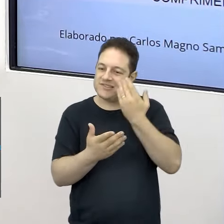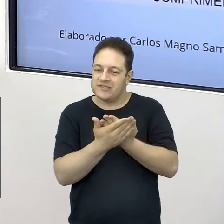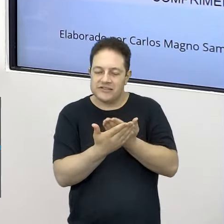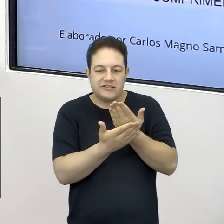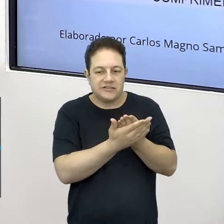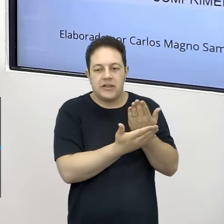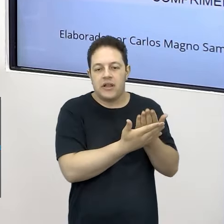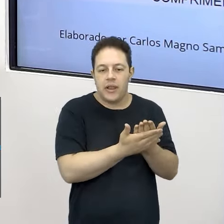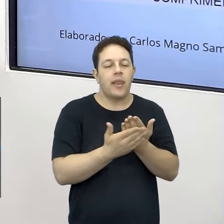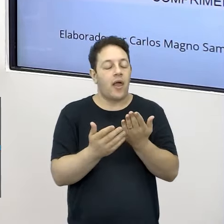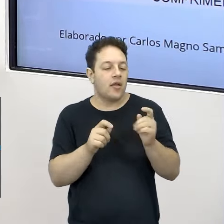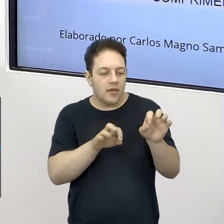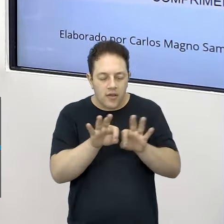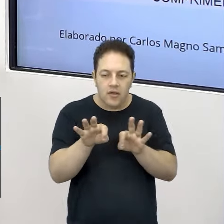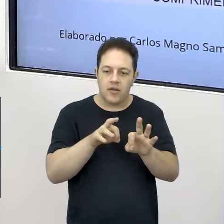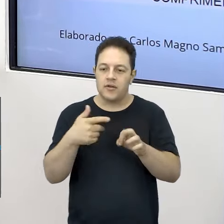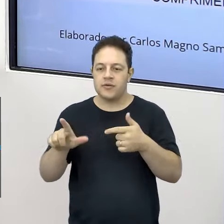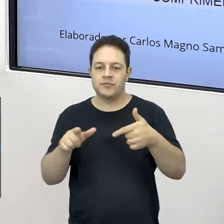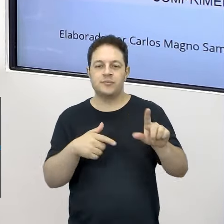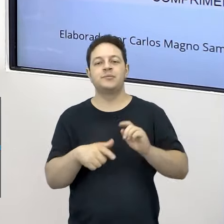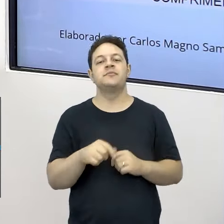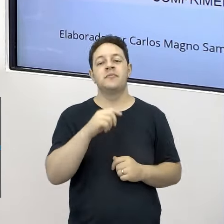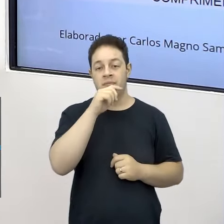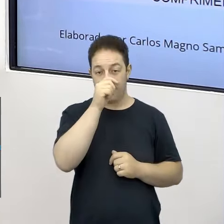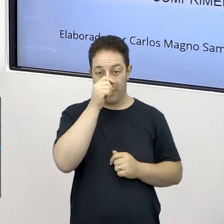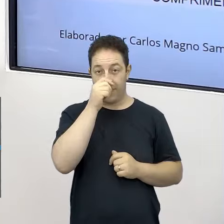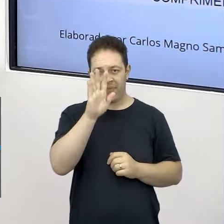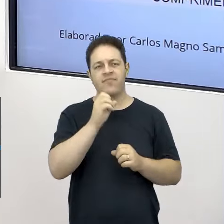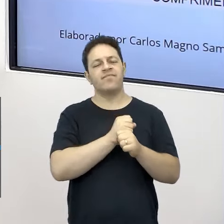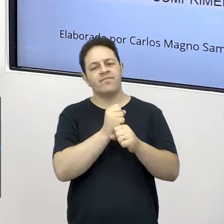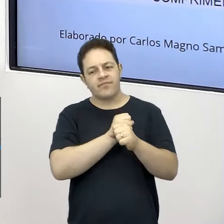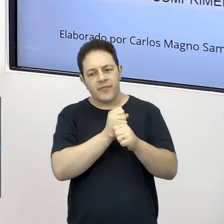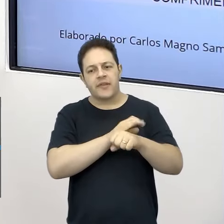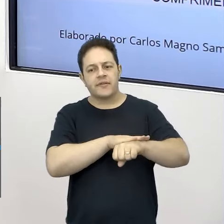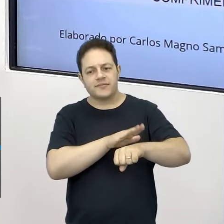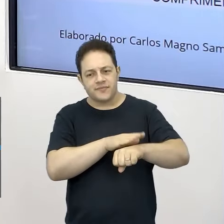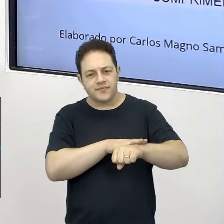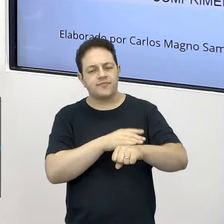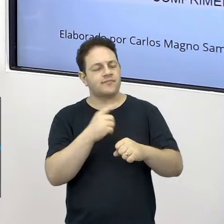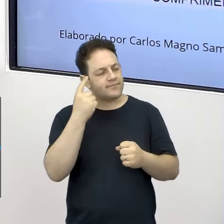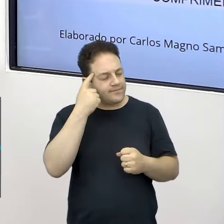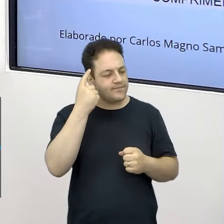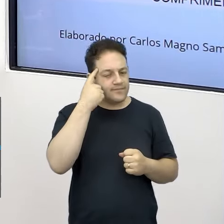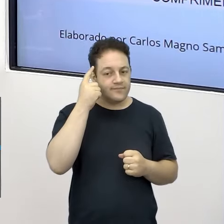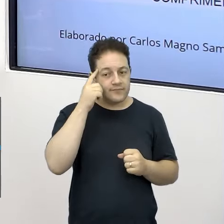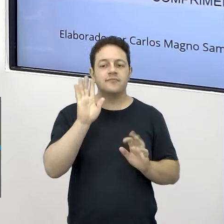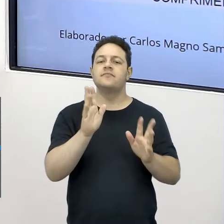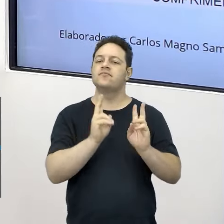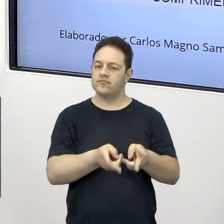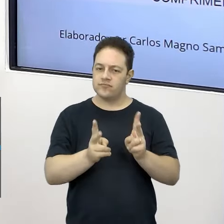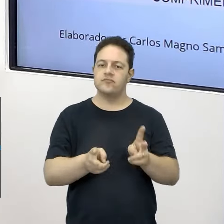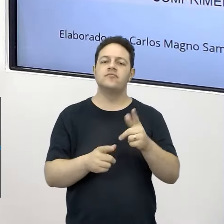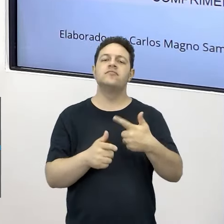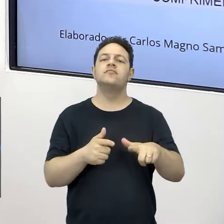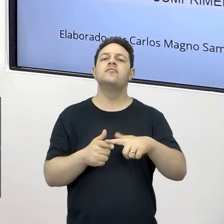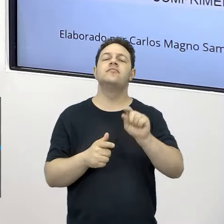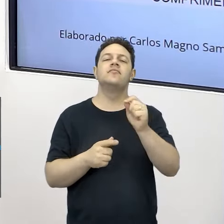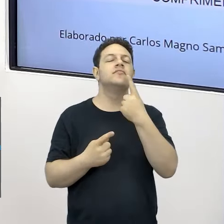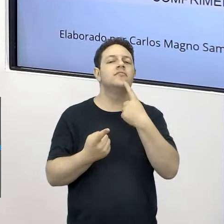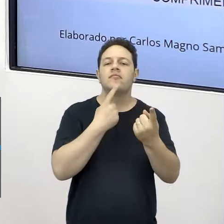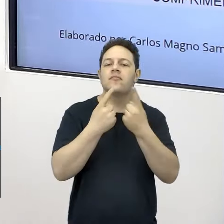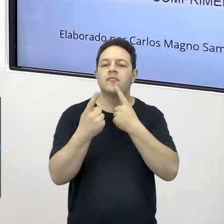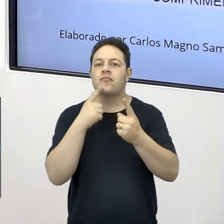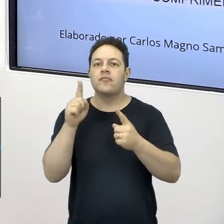tem opções. Então, isso ficou durante muito tempo aí e ainda fica nessa questão da discussão